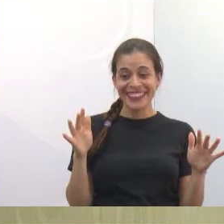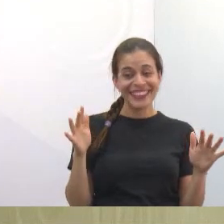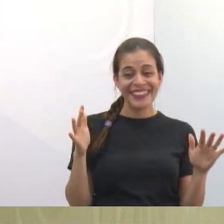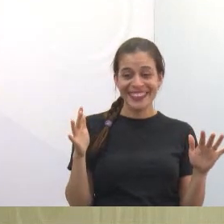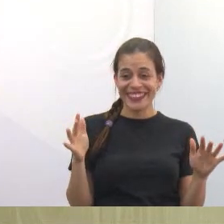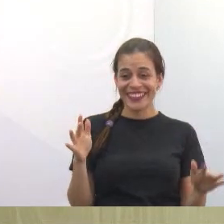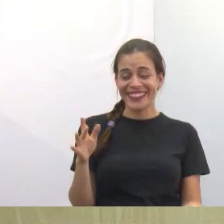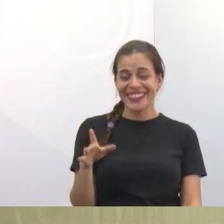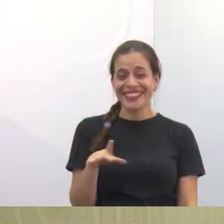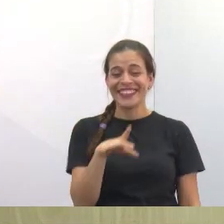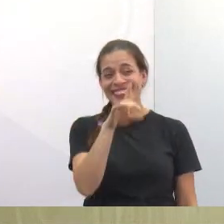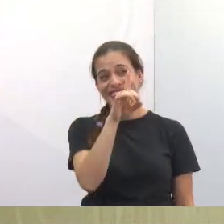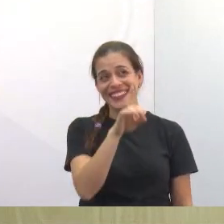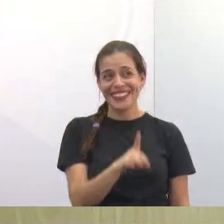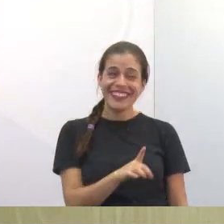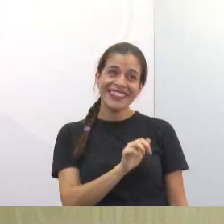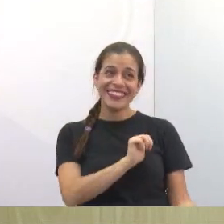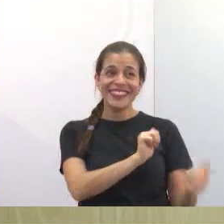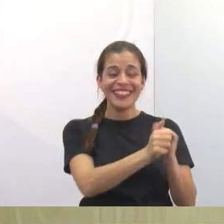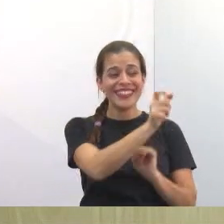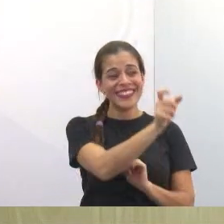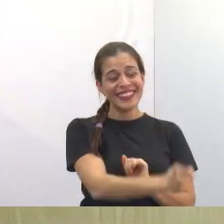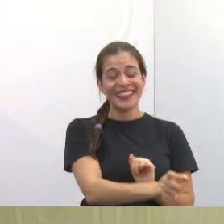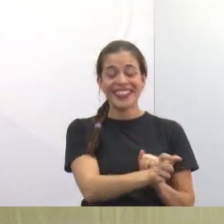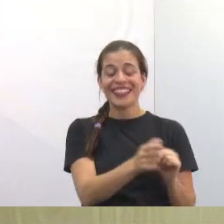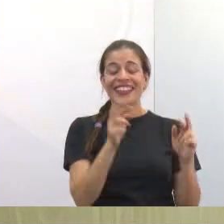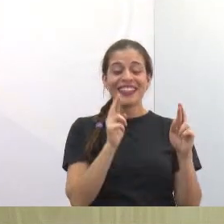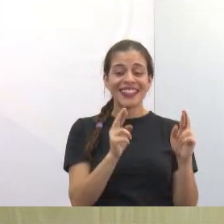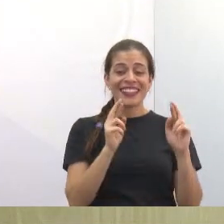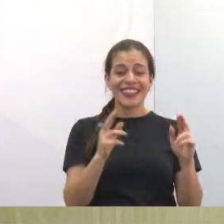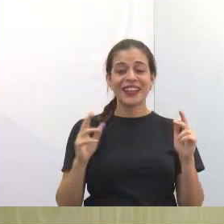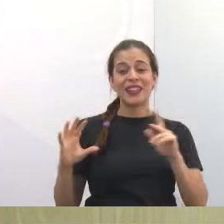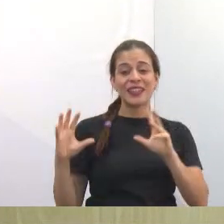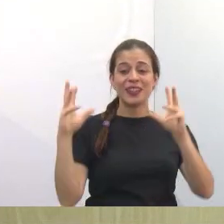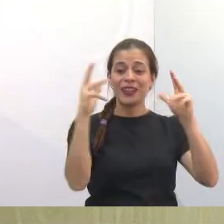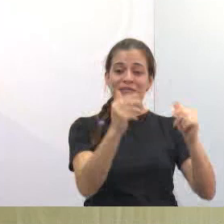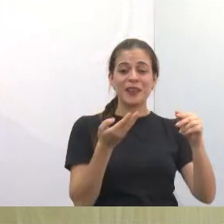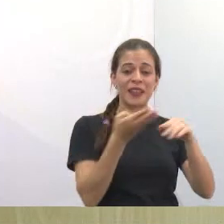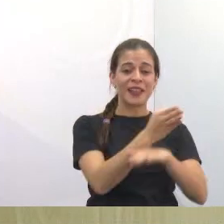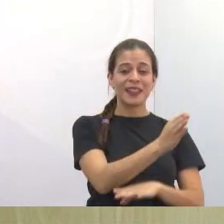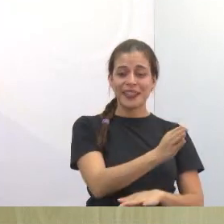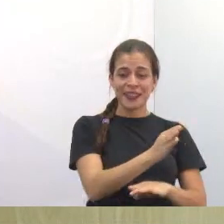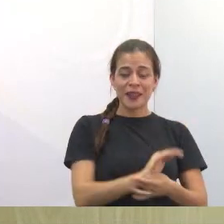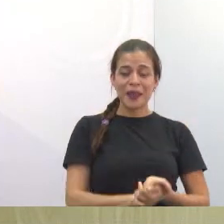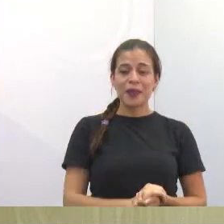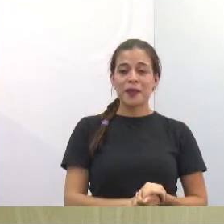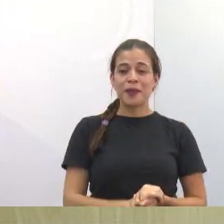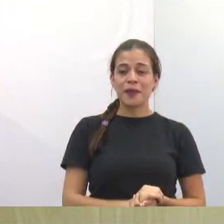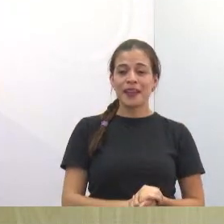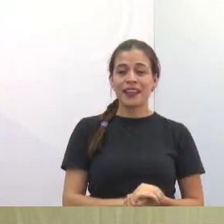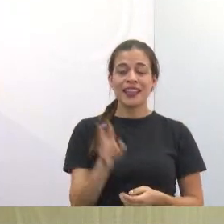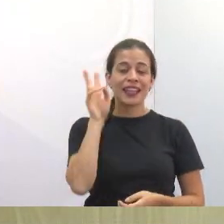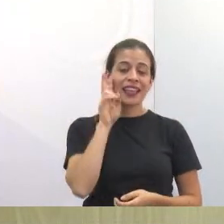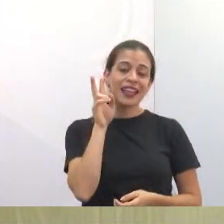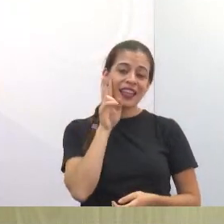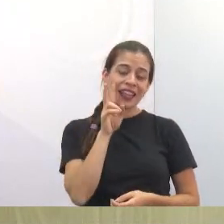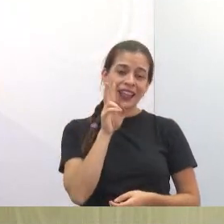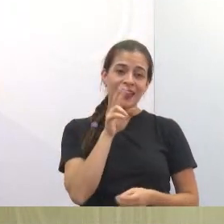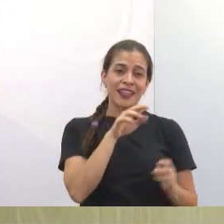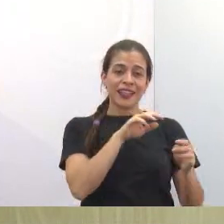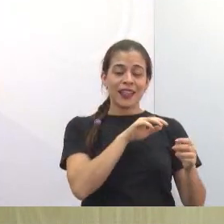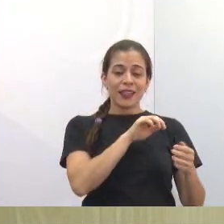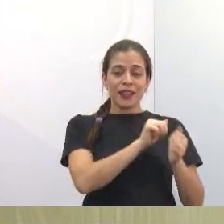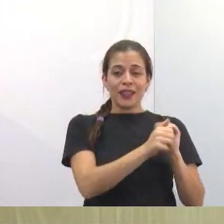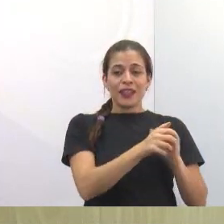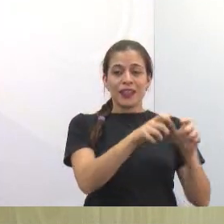congratulatória aos diretores, atletas, colaboradores, torcedores e todos os que fazem parte, fizeram parte da história do Esporte Clube